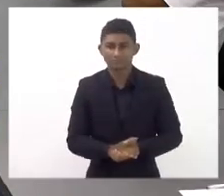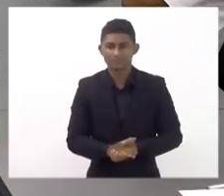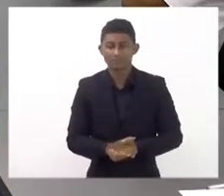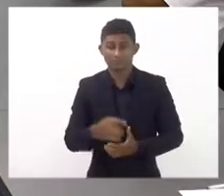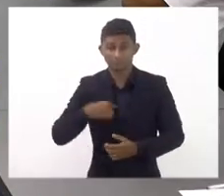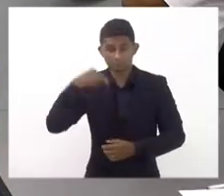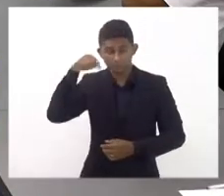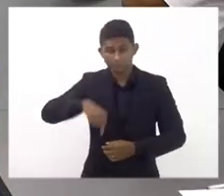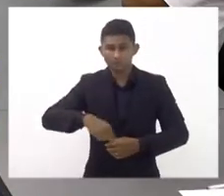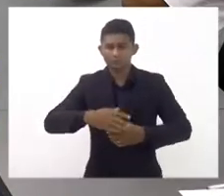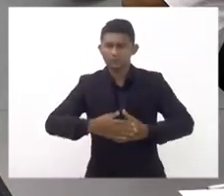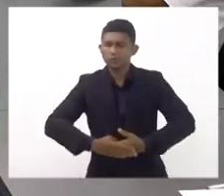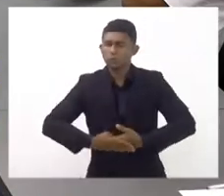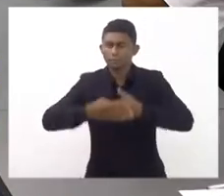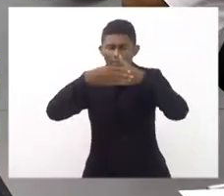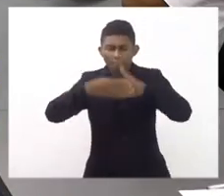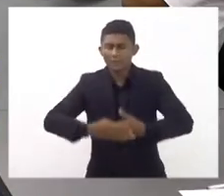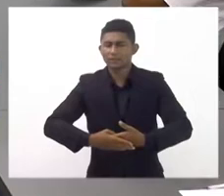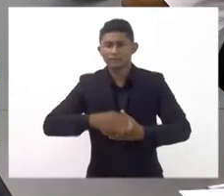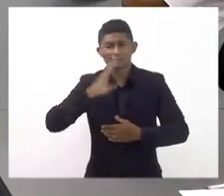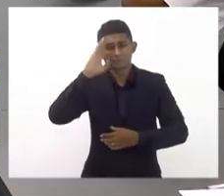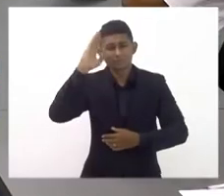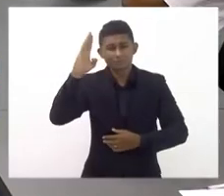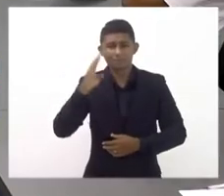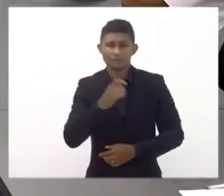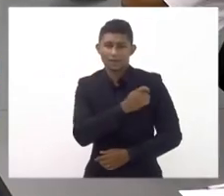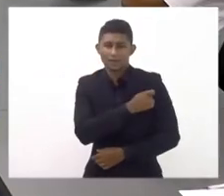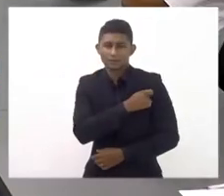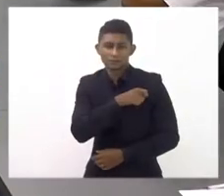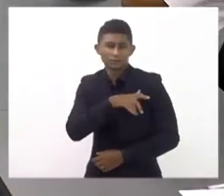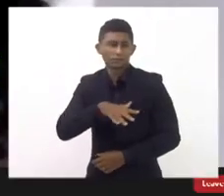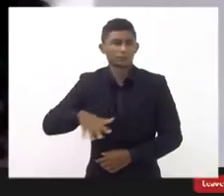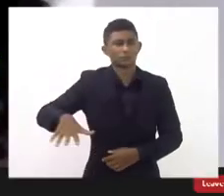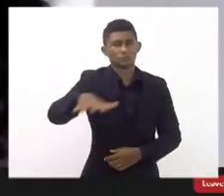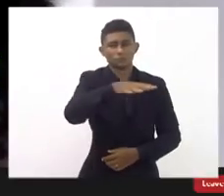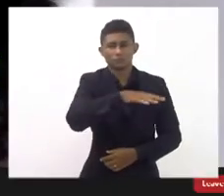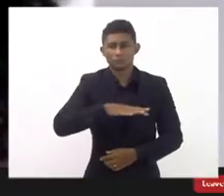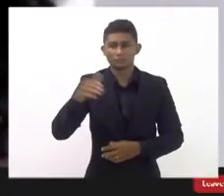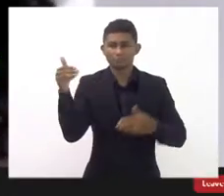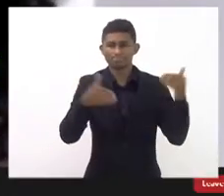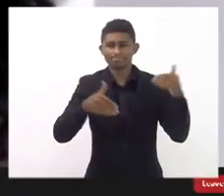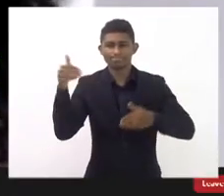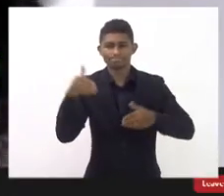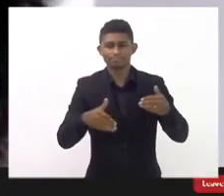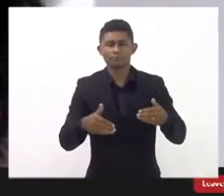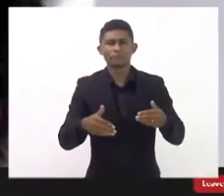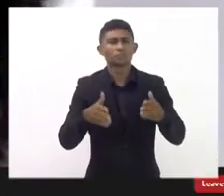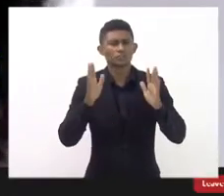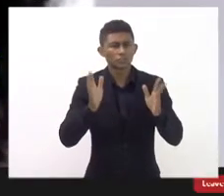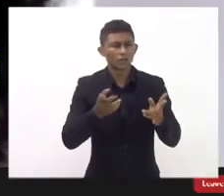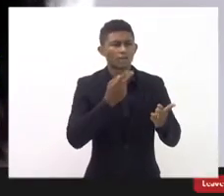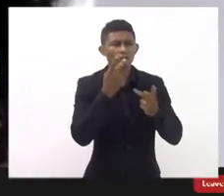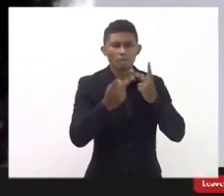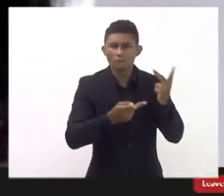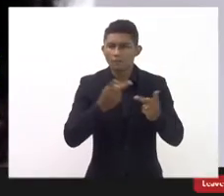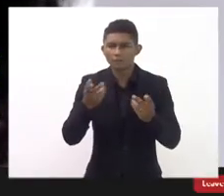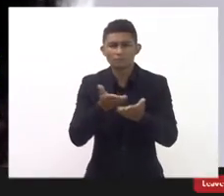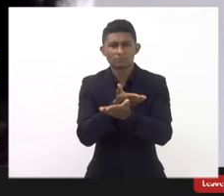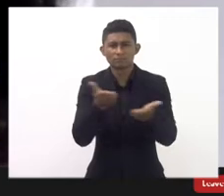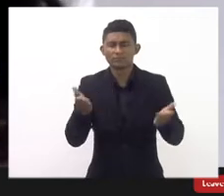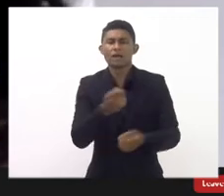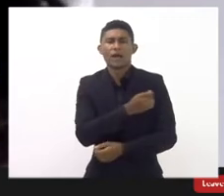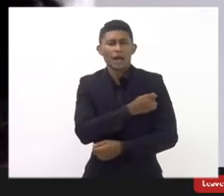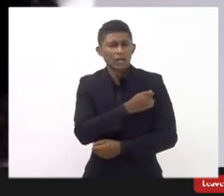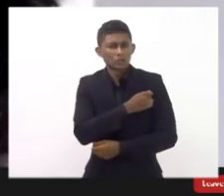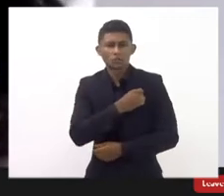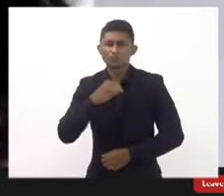muito especial para todos os estudantes que estão aqui, né, acompanhando, que fizeram uso da fala. A fala dos estudantes vai ser sempre a